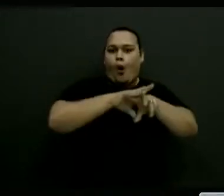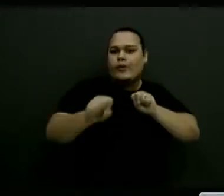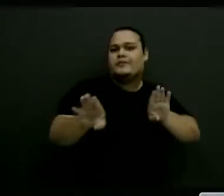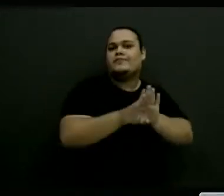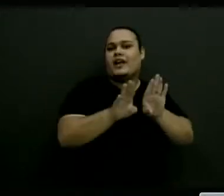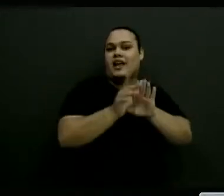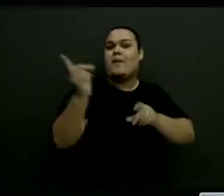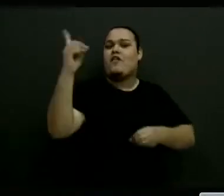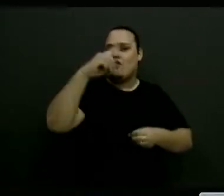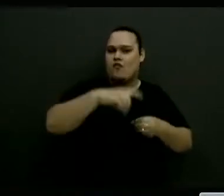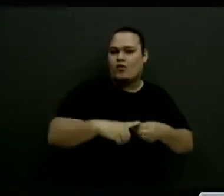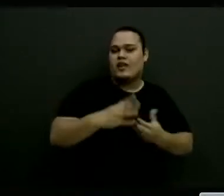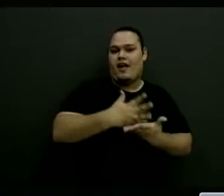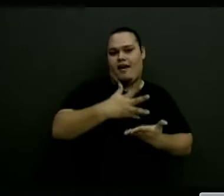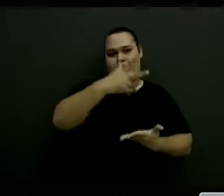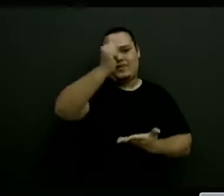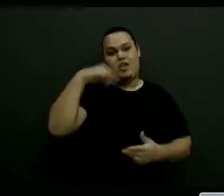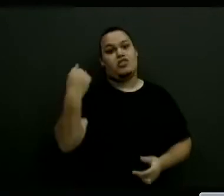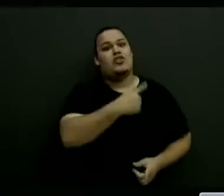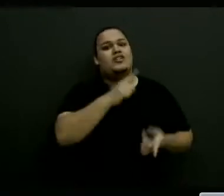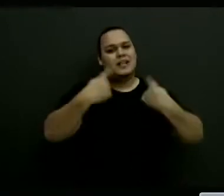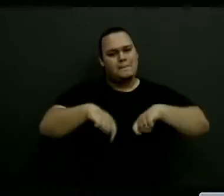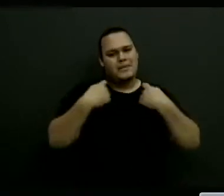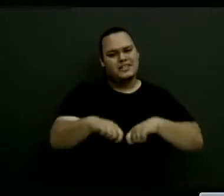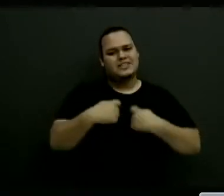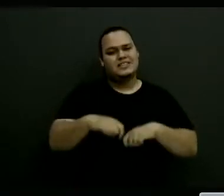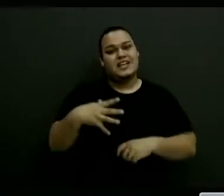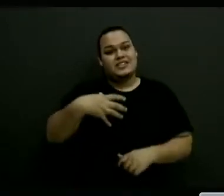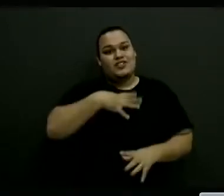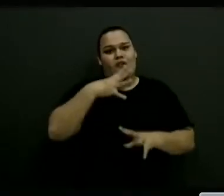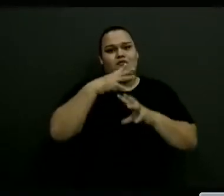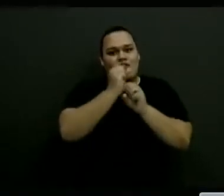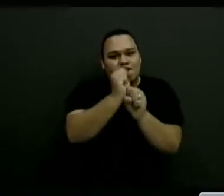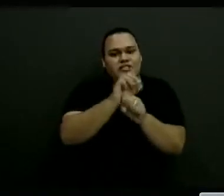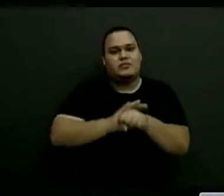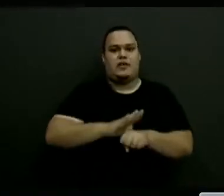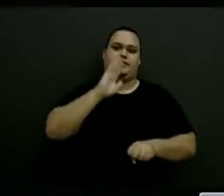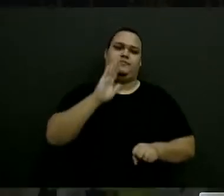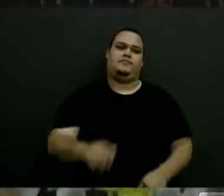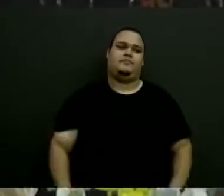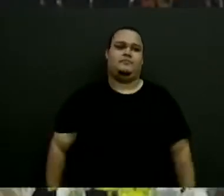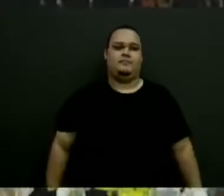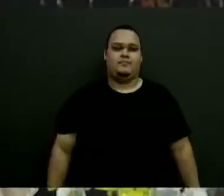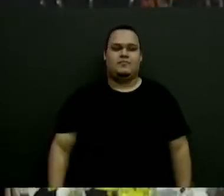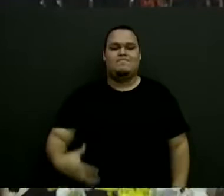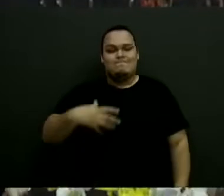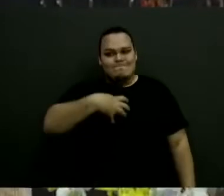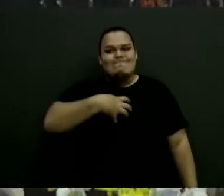para a gente o quê? Fortalecer essas raízes. Olha que coisa linda. Olha aí, Marcos. Nossa. Pois muito é, pastor isso,